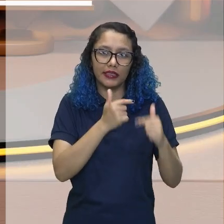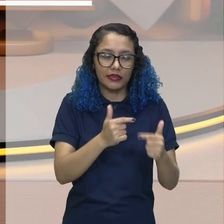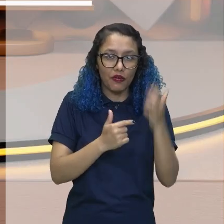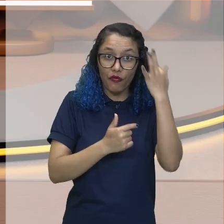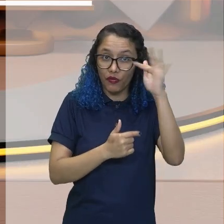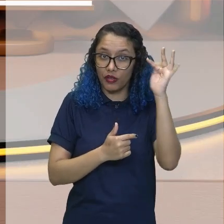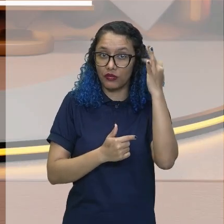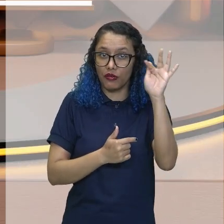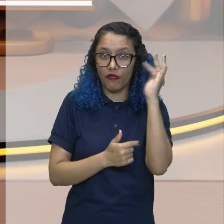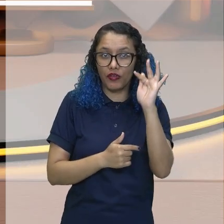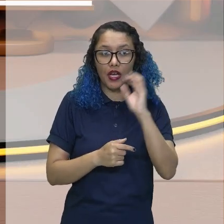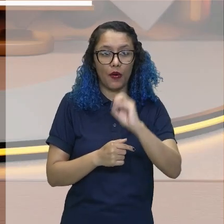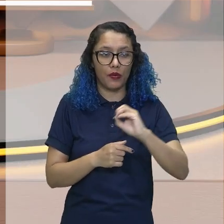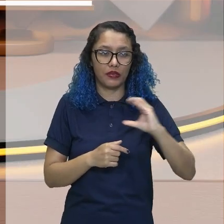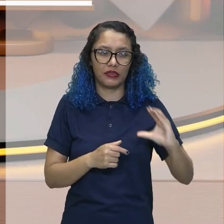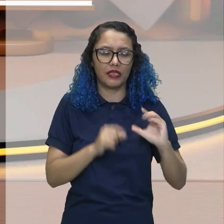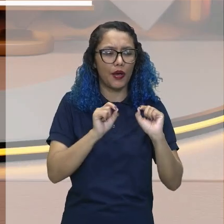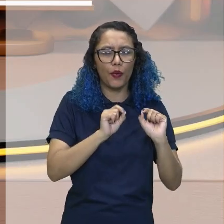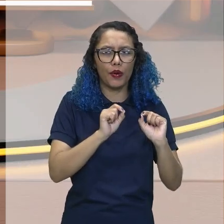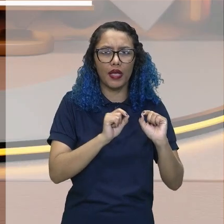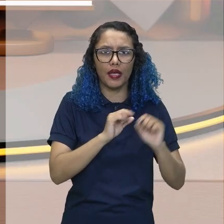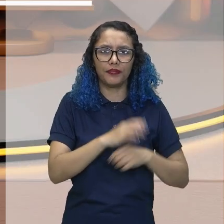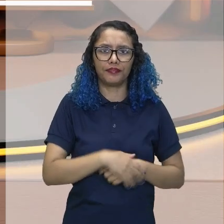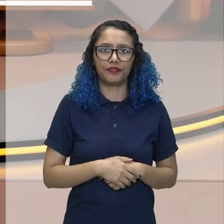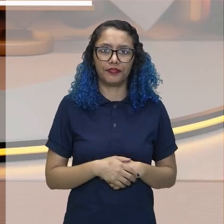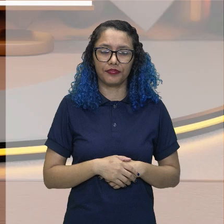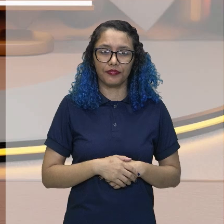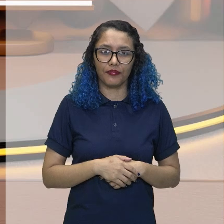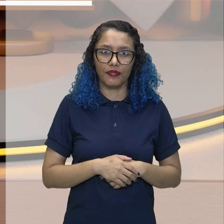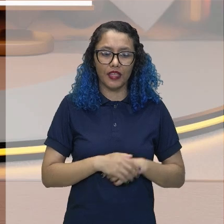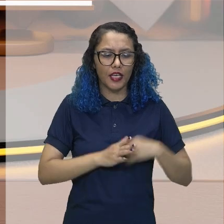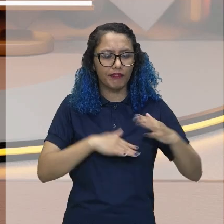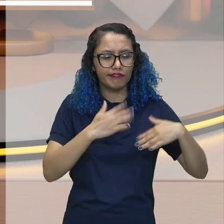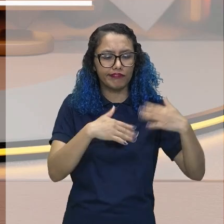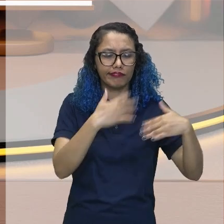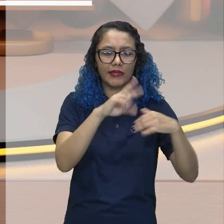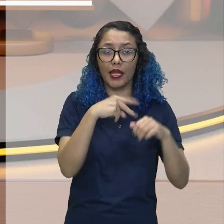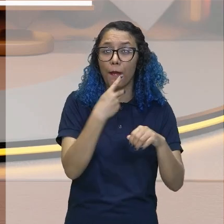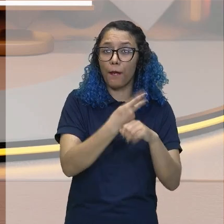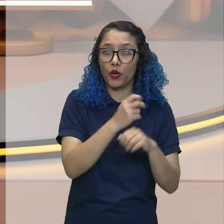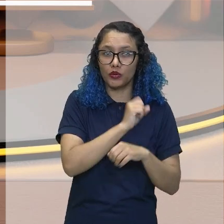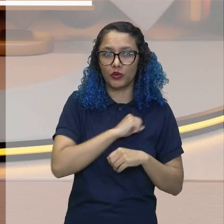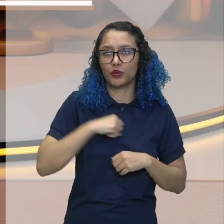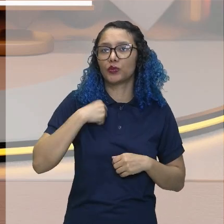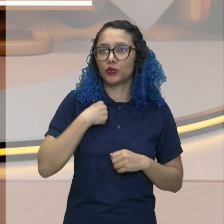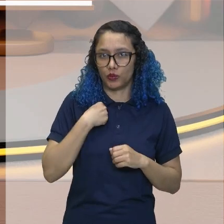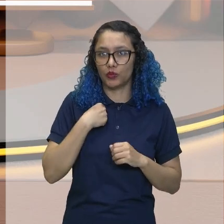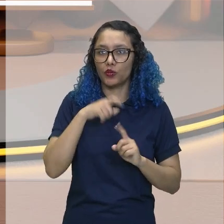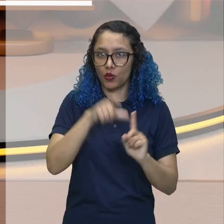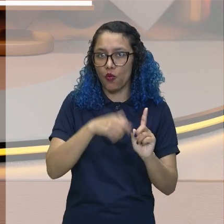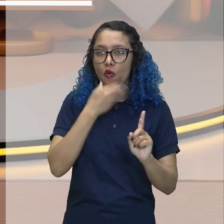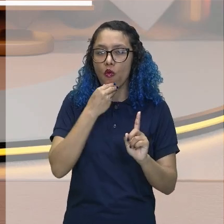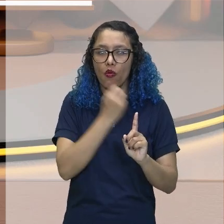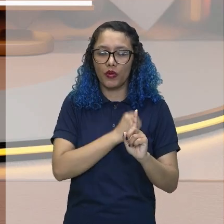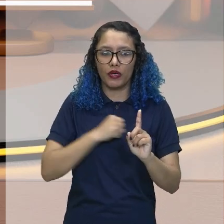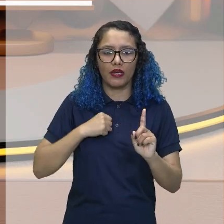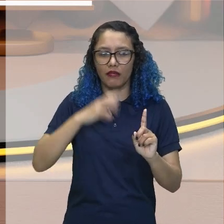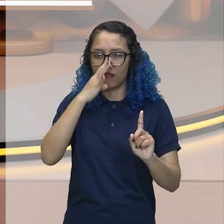ocidental, que se desenvolveu após Sócrates, a quem ele acusa ter o